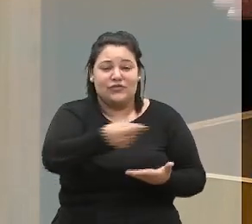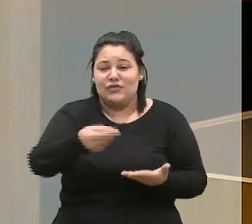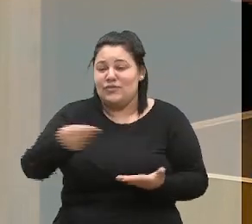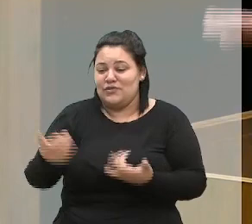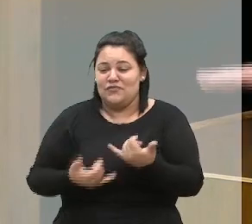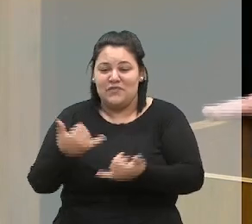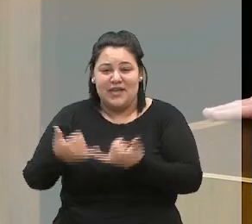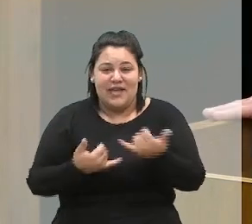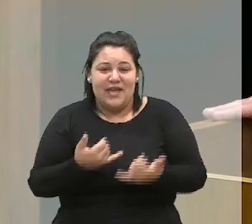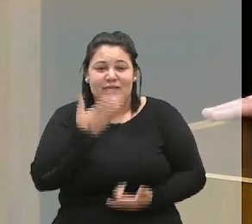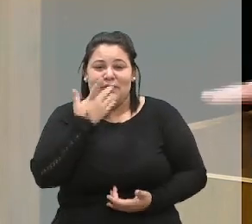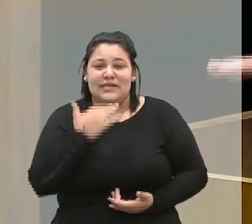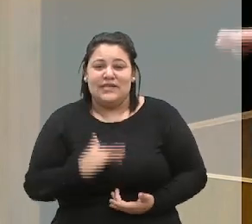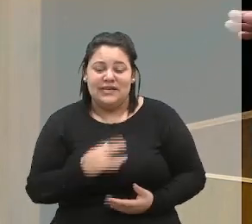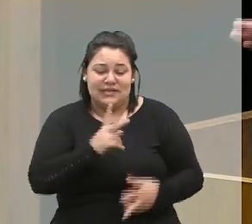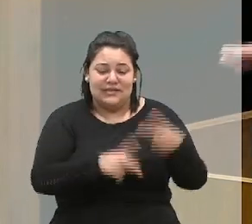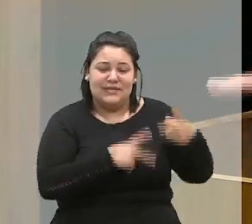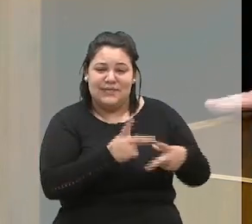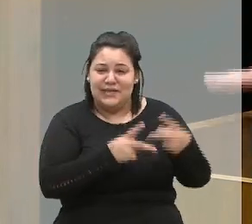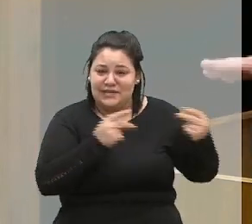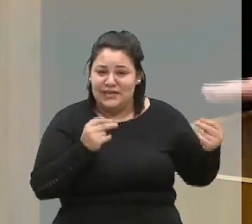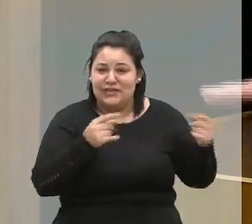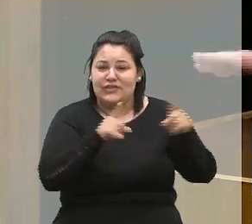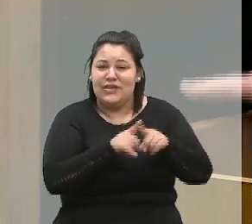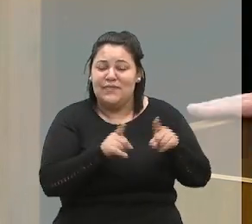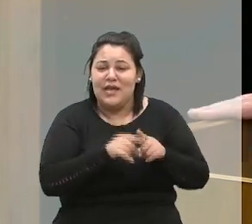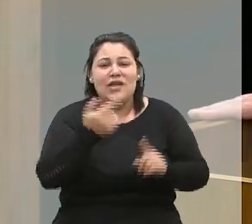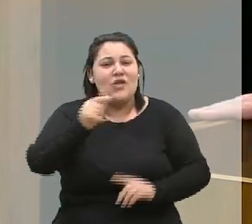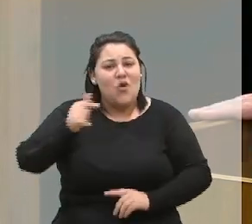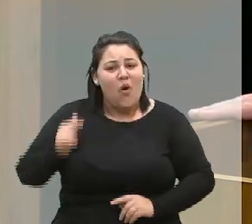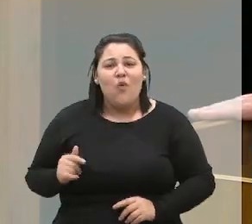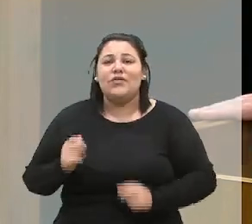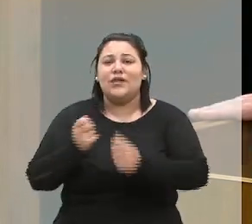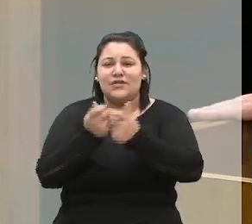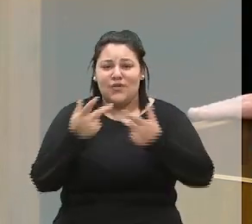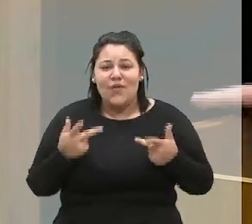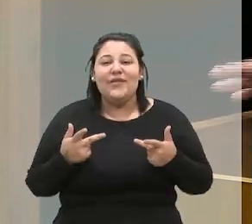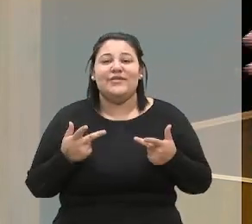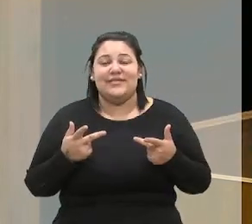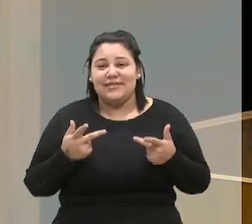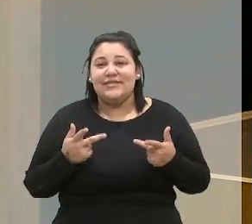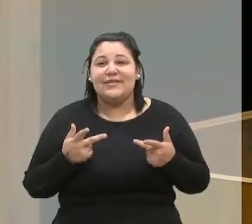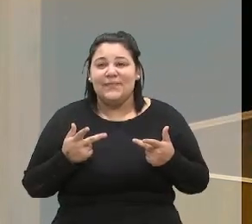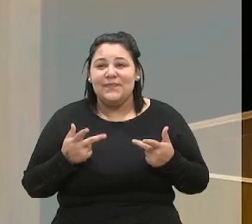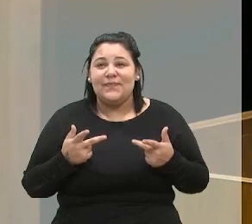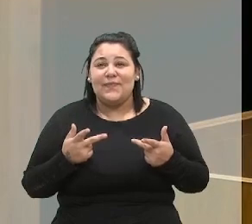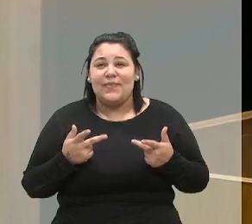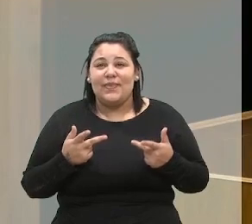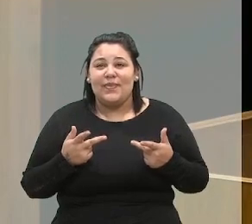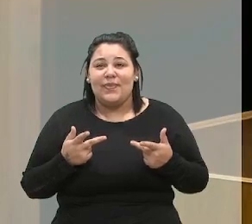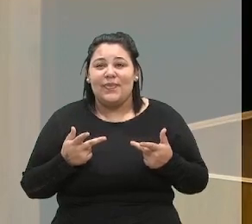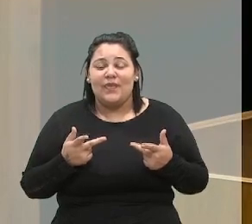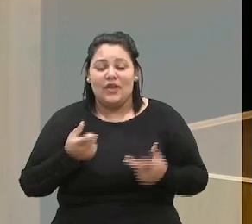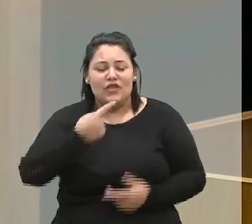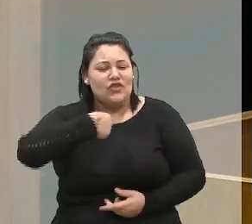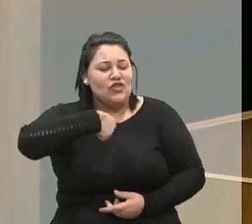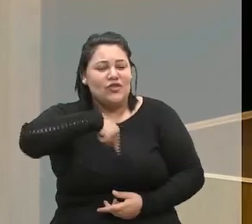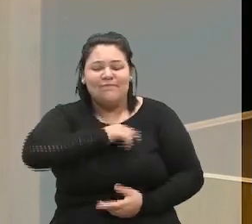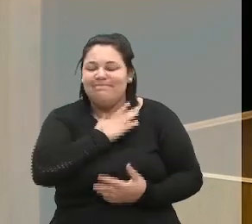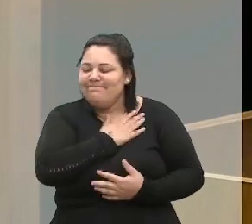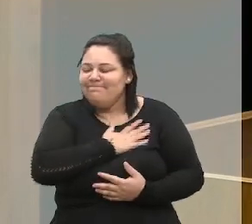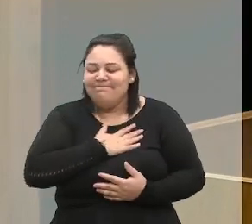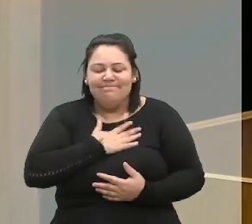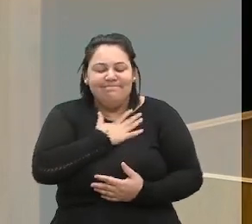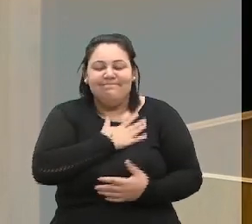brinquedo, brindes e tantas outras coisas que a gente ficava super feliz e